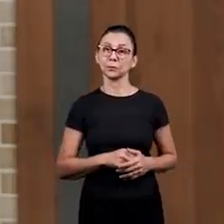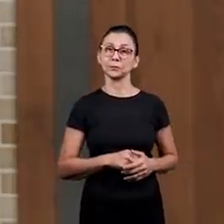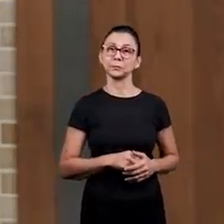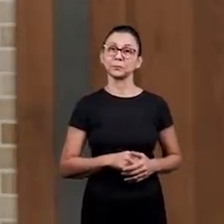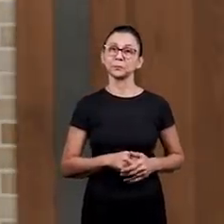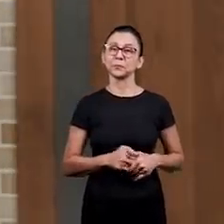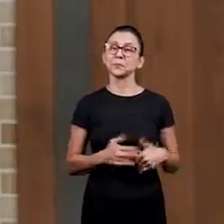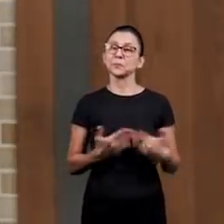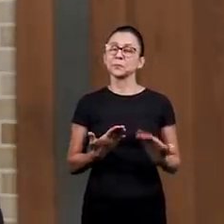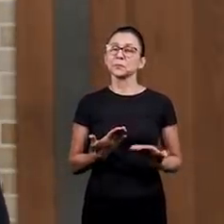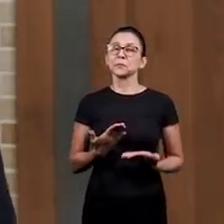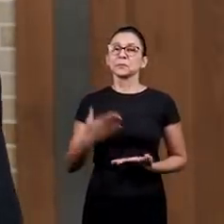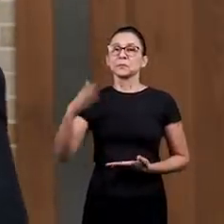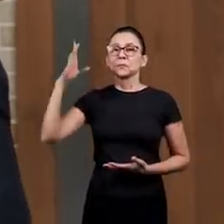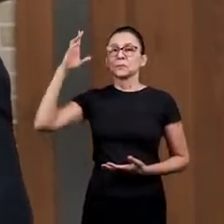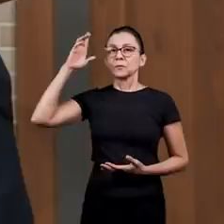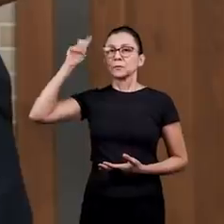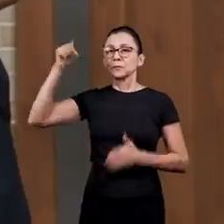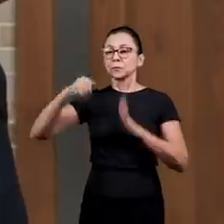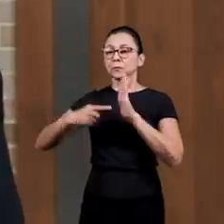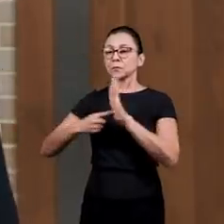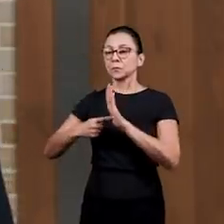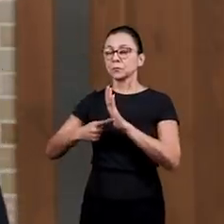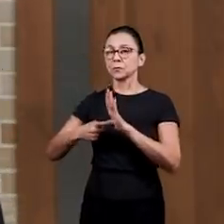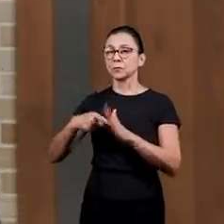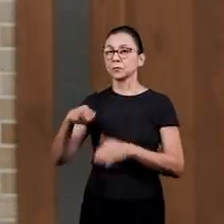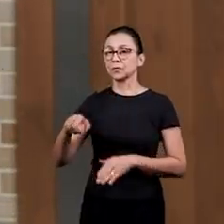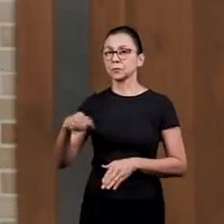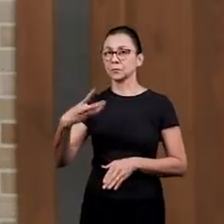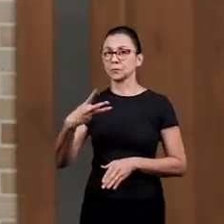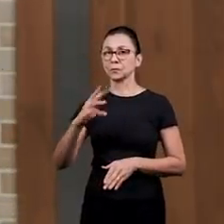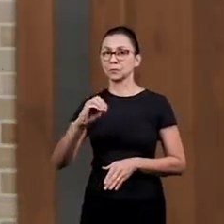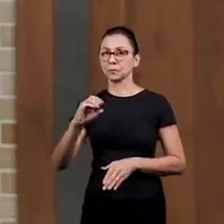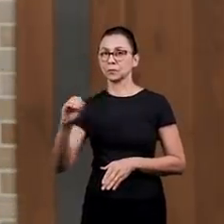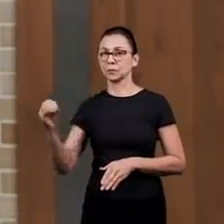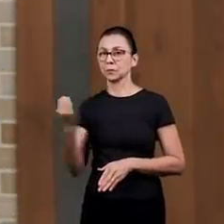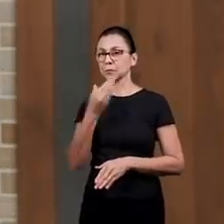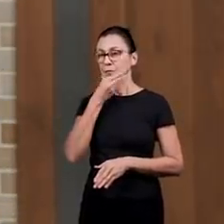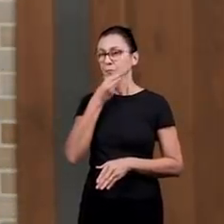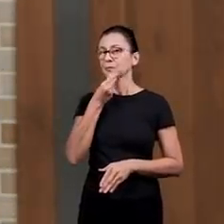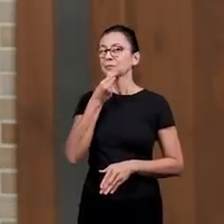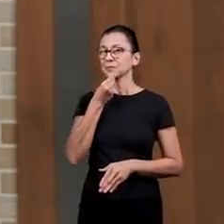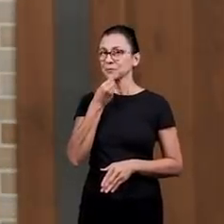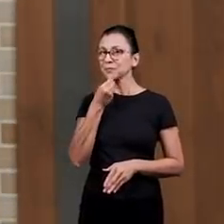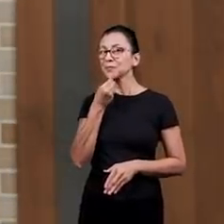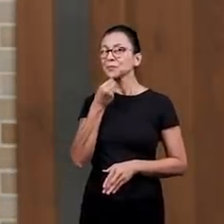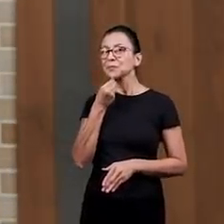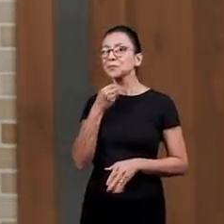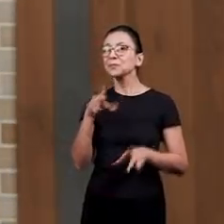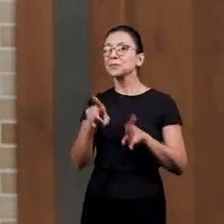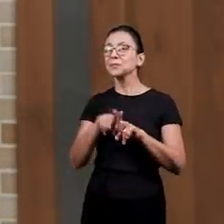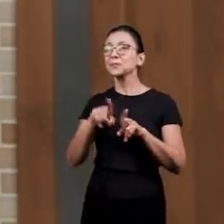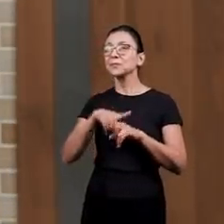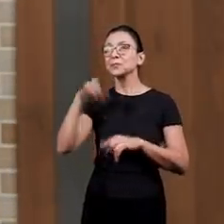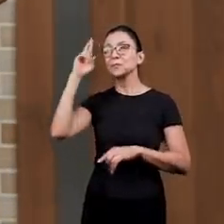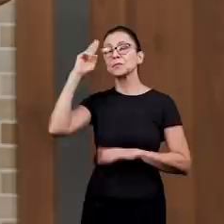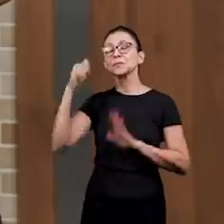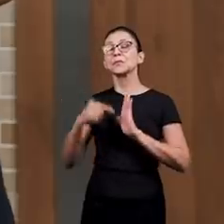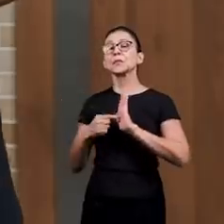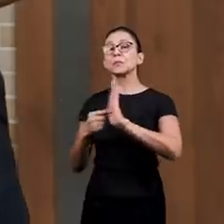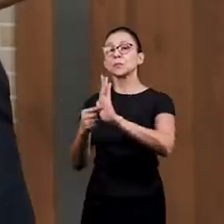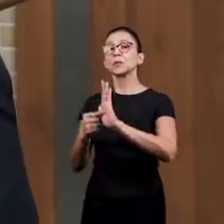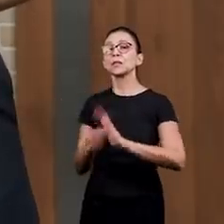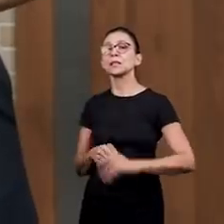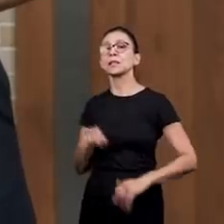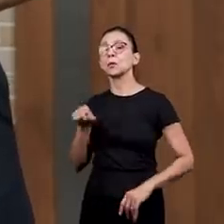homens, Deus também mostrou para Gideão quais as armas que eles iriam levar para a batalha. E vocês